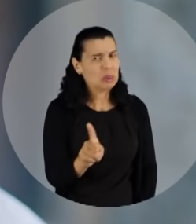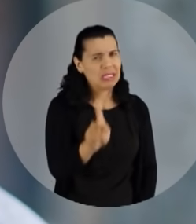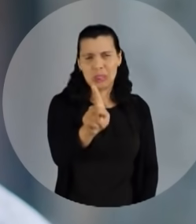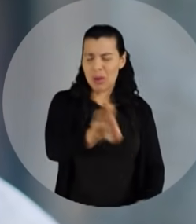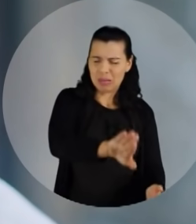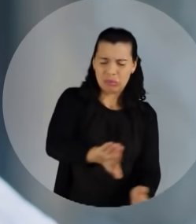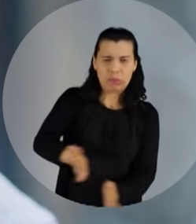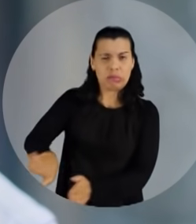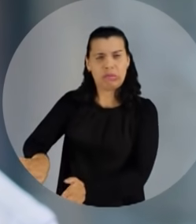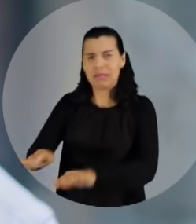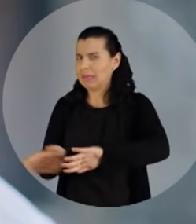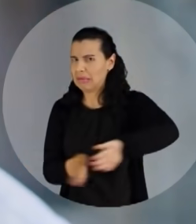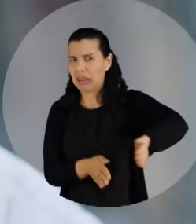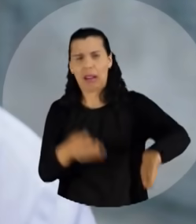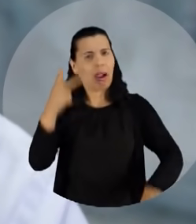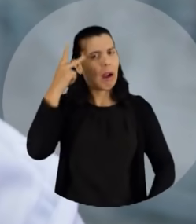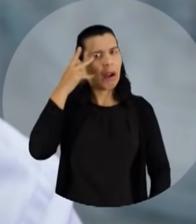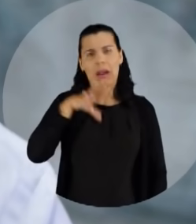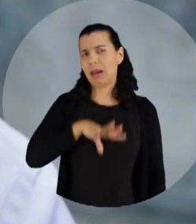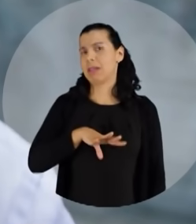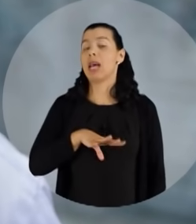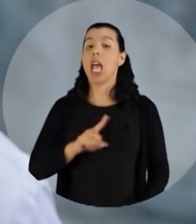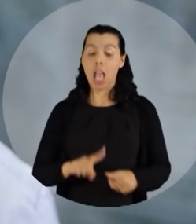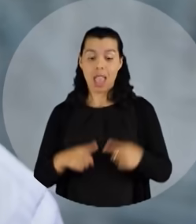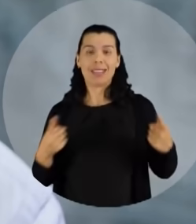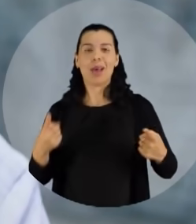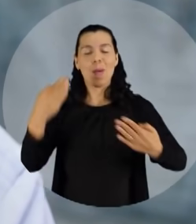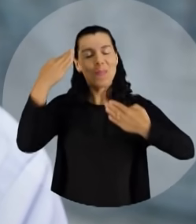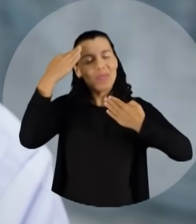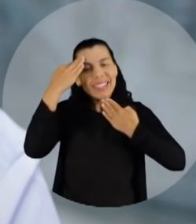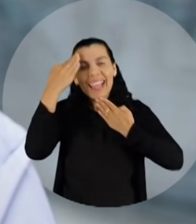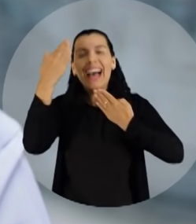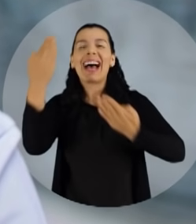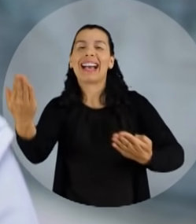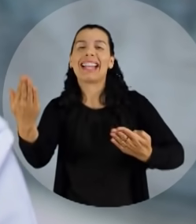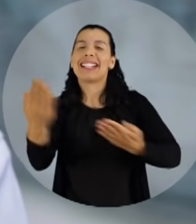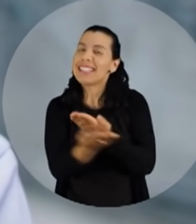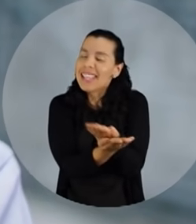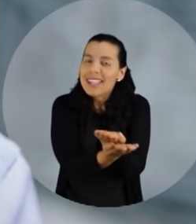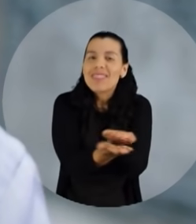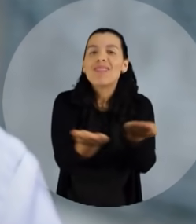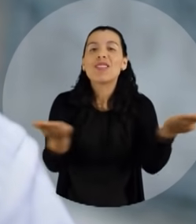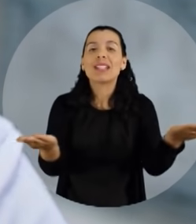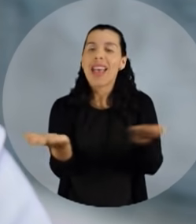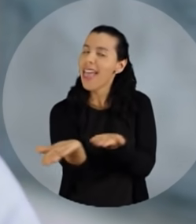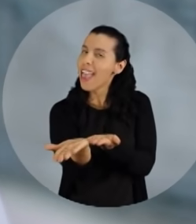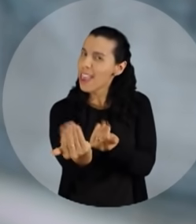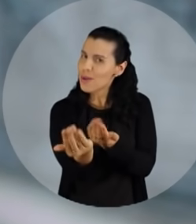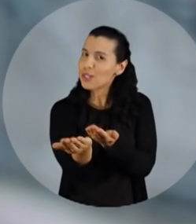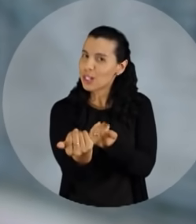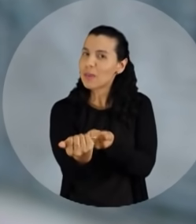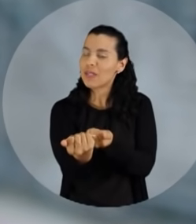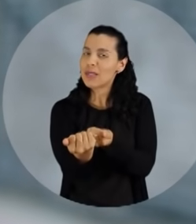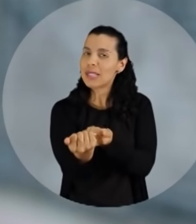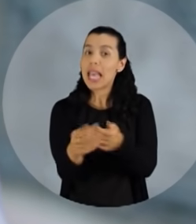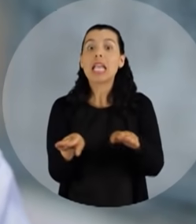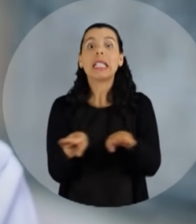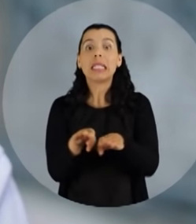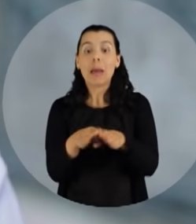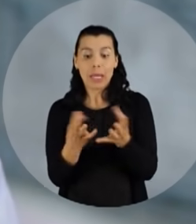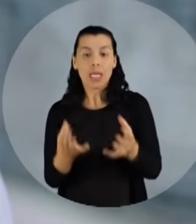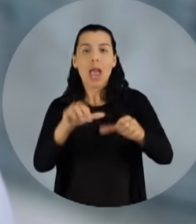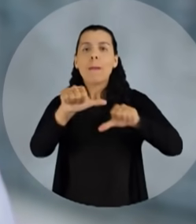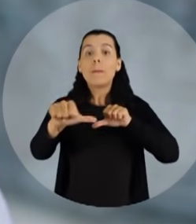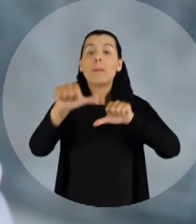do descaso, do abandono. Por isso, além de agradecer quem esteve com a gente, eu chamo você, que também